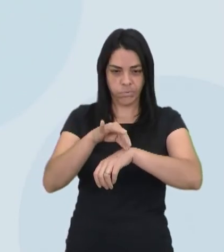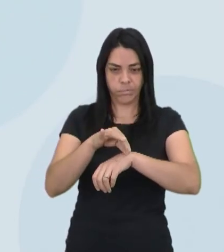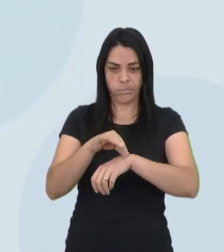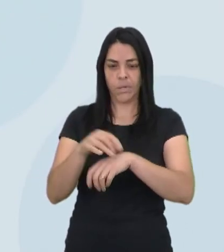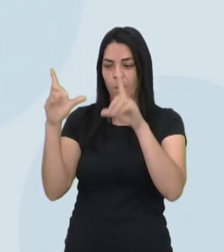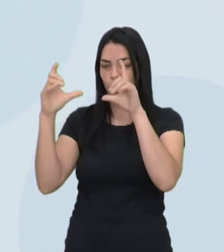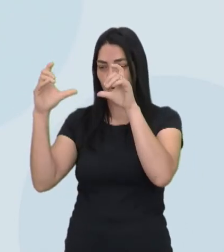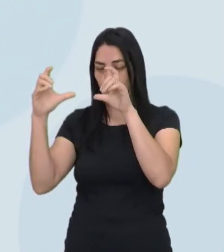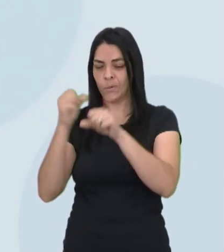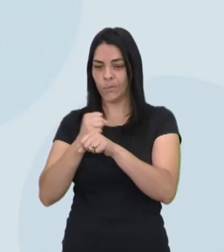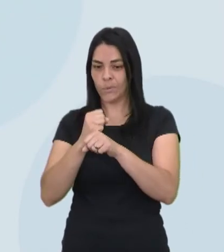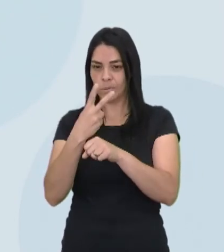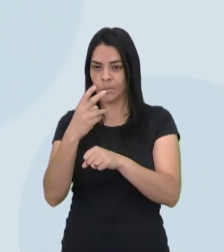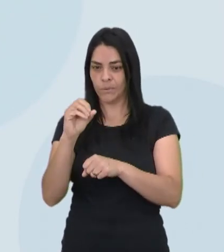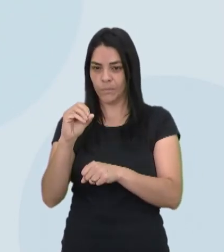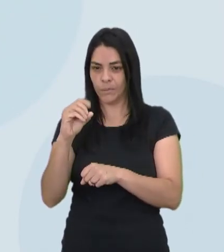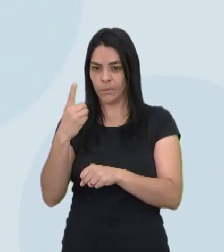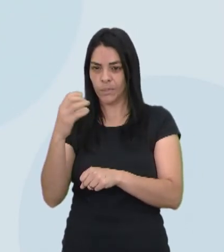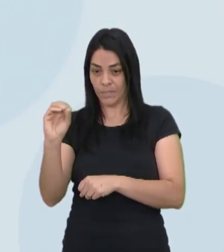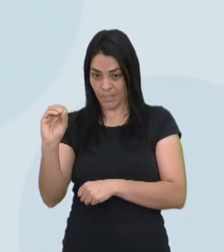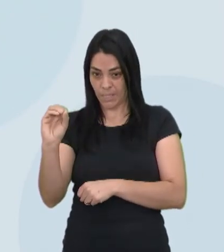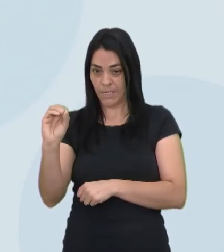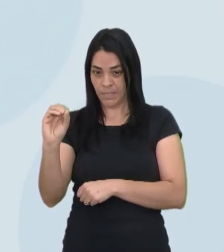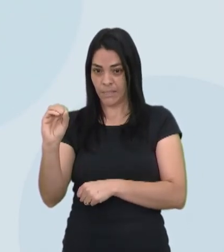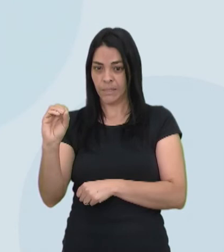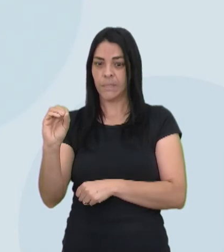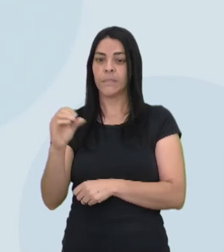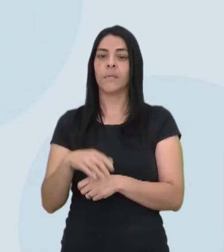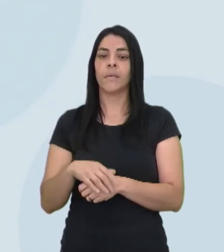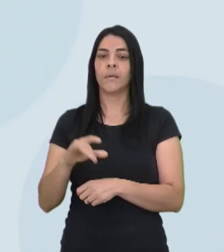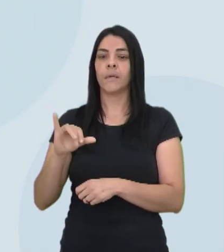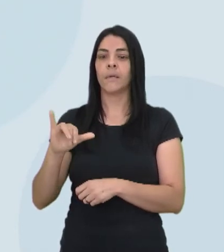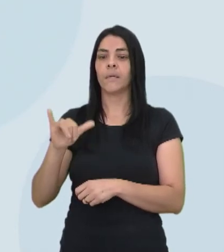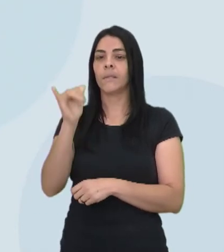2010, ela é de autoria aí de Yan, né,